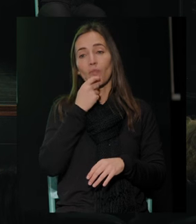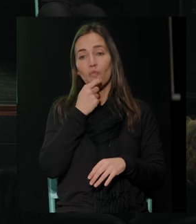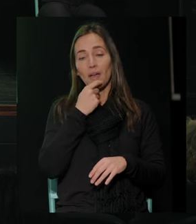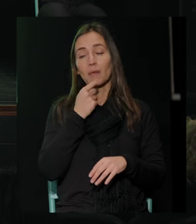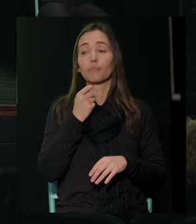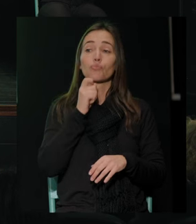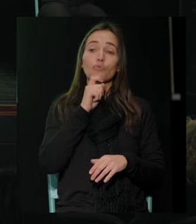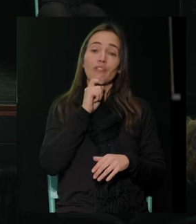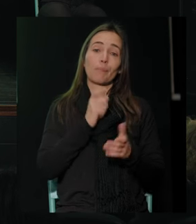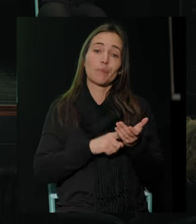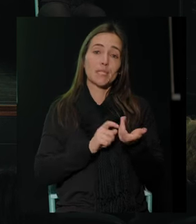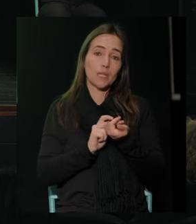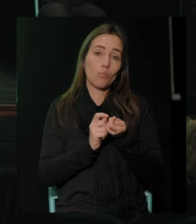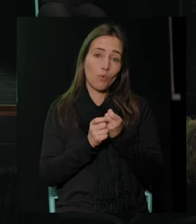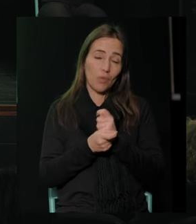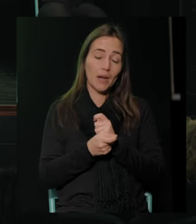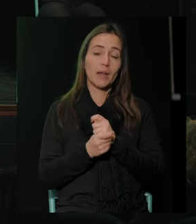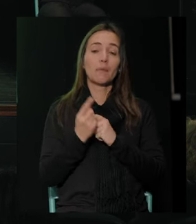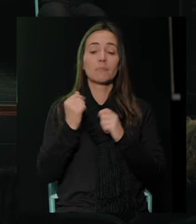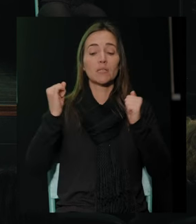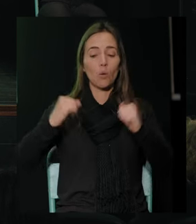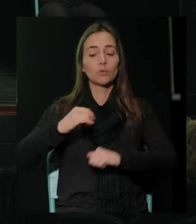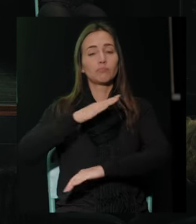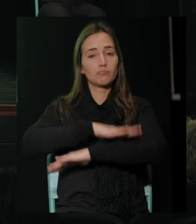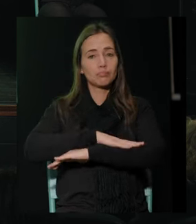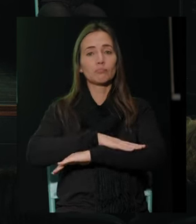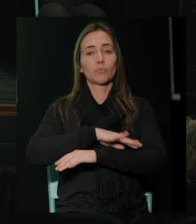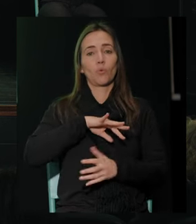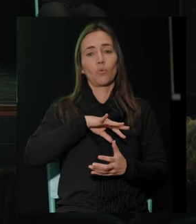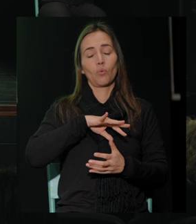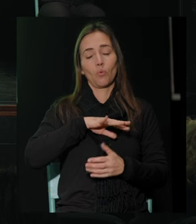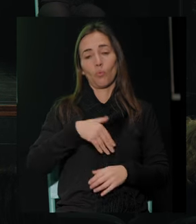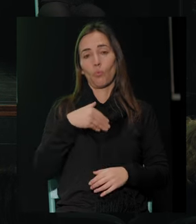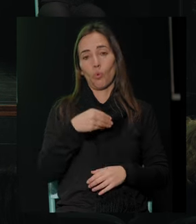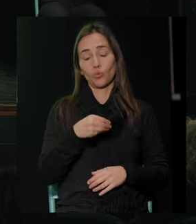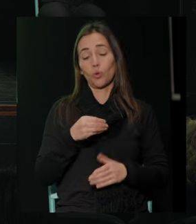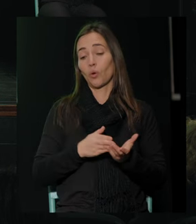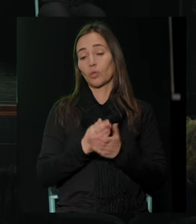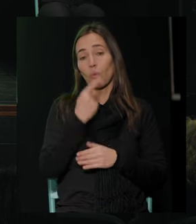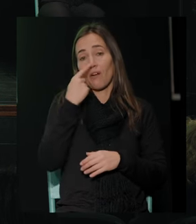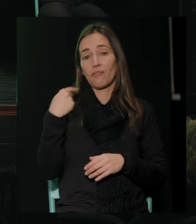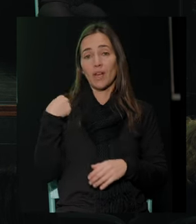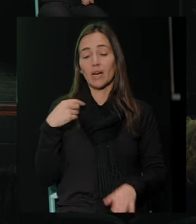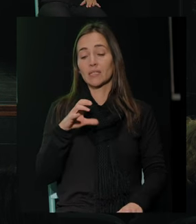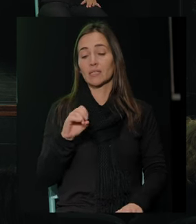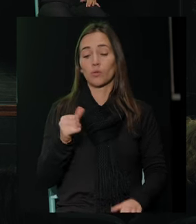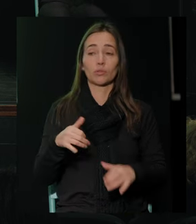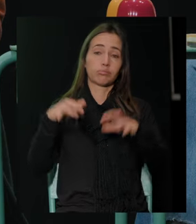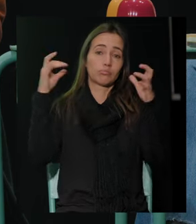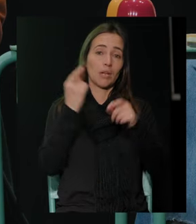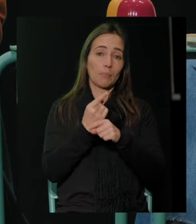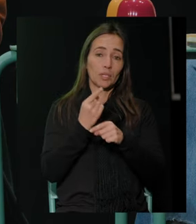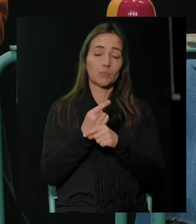provavelmente. Precisamos de acordos vinculativos a nível global e continuamos a falhá-los para as emissões de CO2. Nós celebramos agora